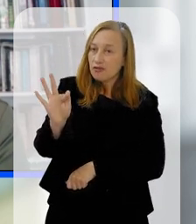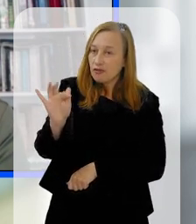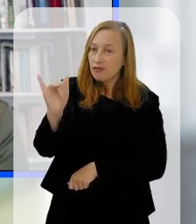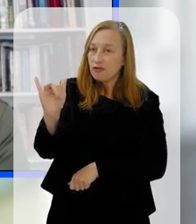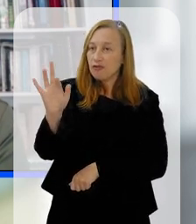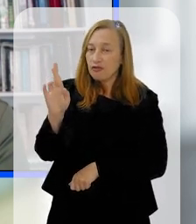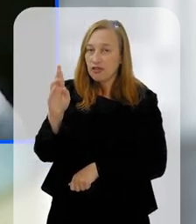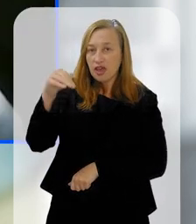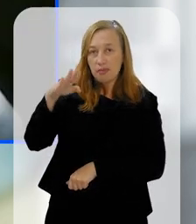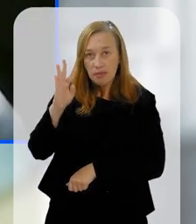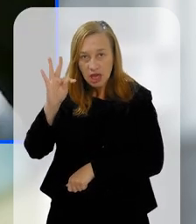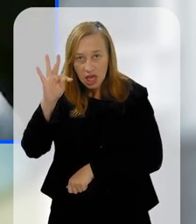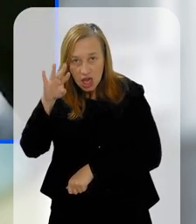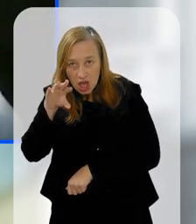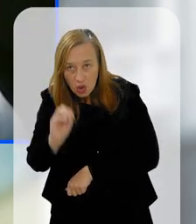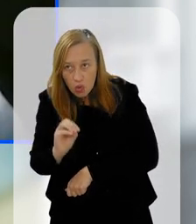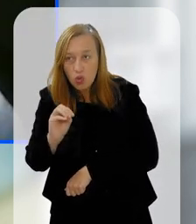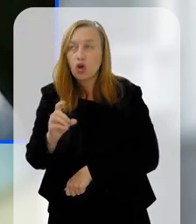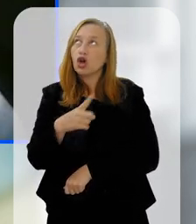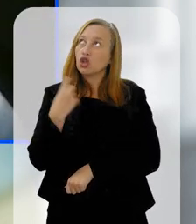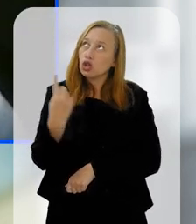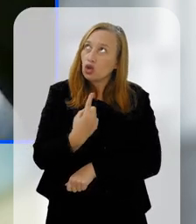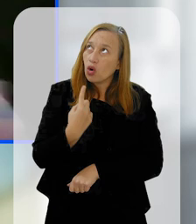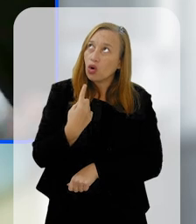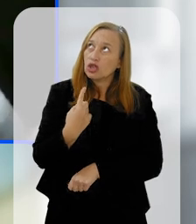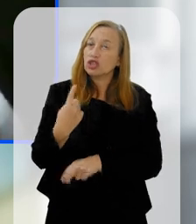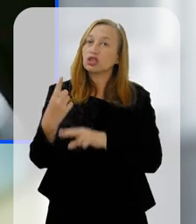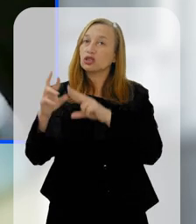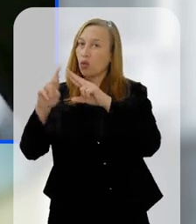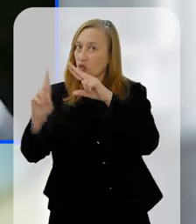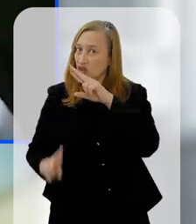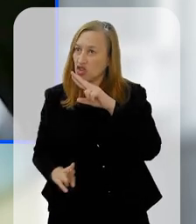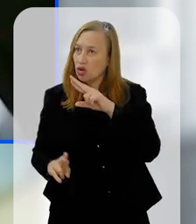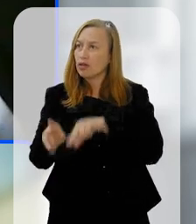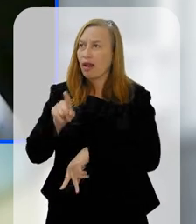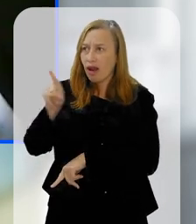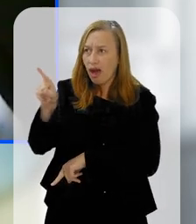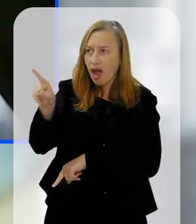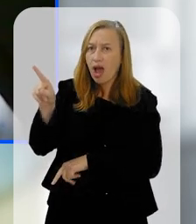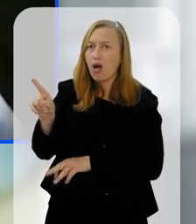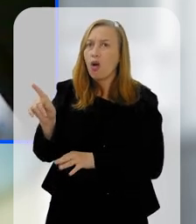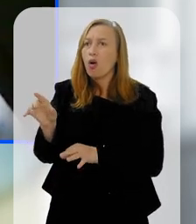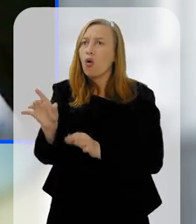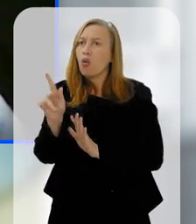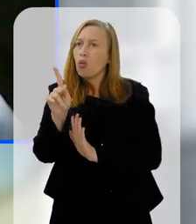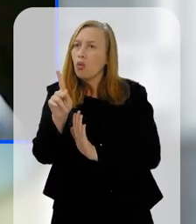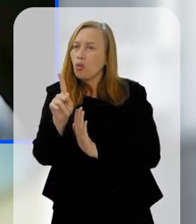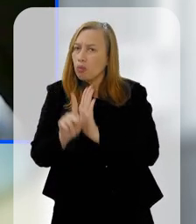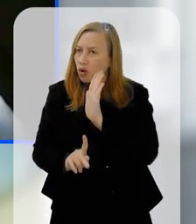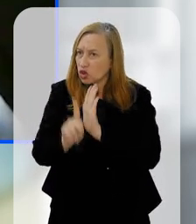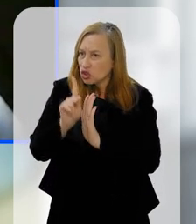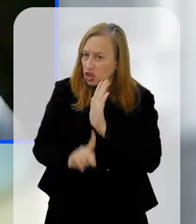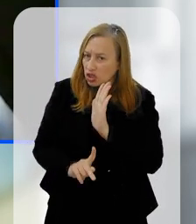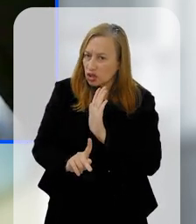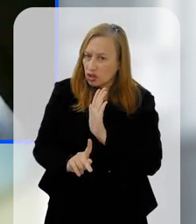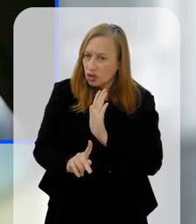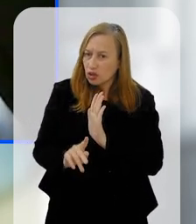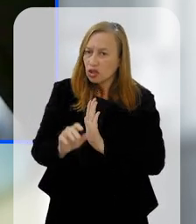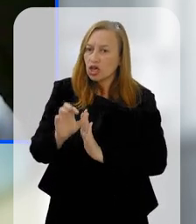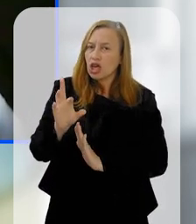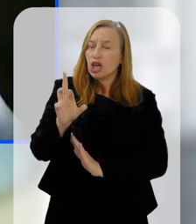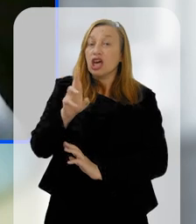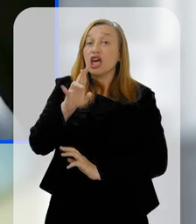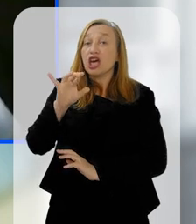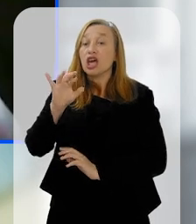pegamos um projeto feito na UFRJ, na Universidade Federal, chamava Projeto Iguaçu Sarapuí